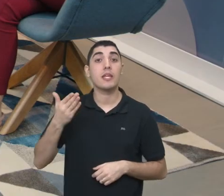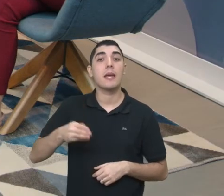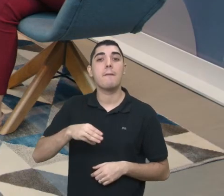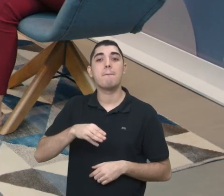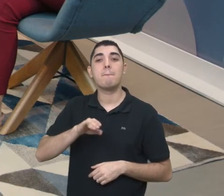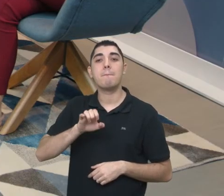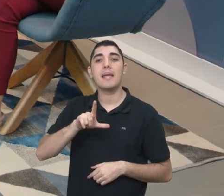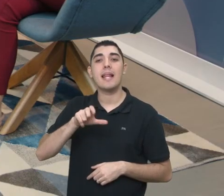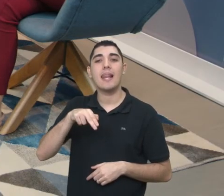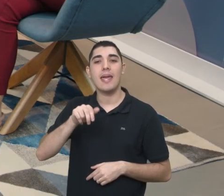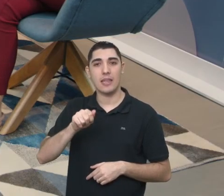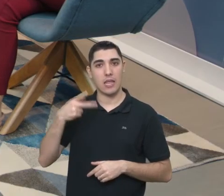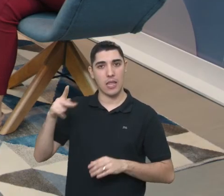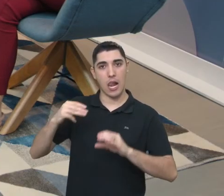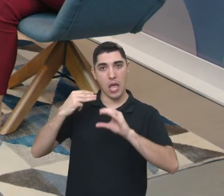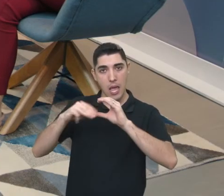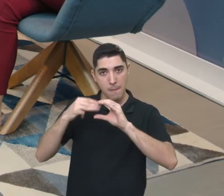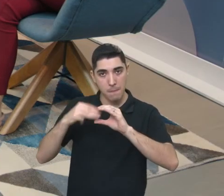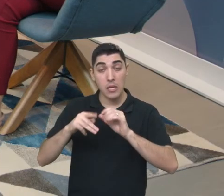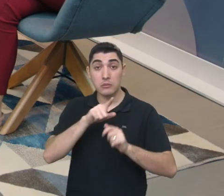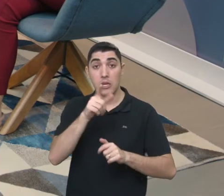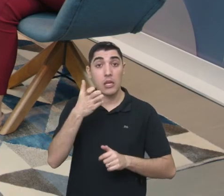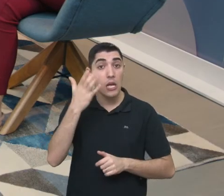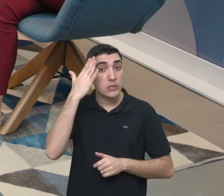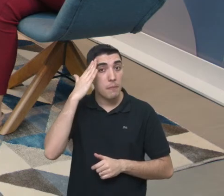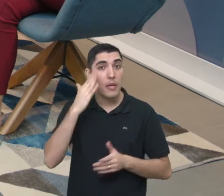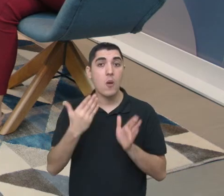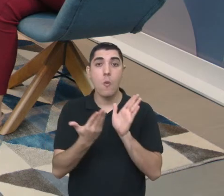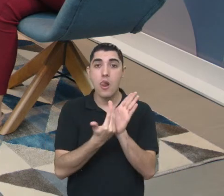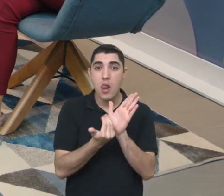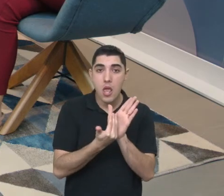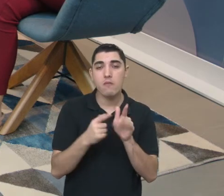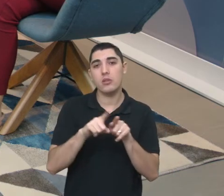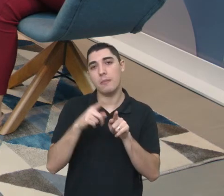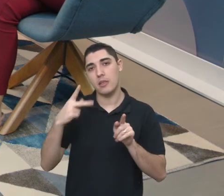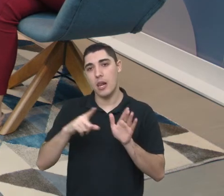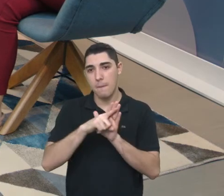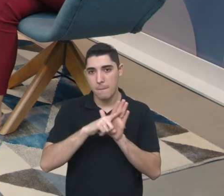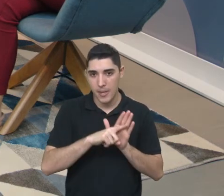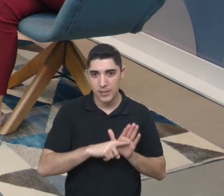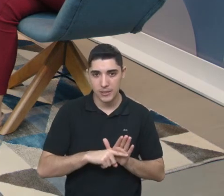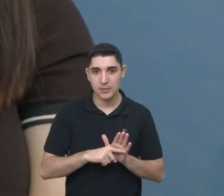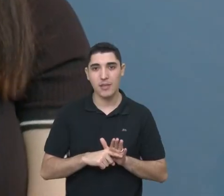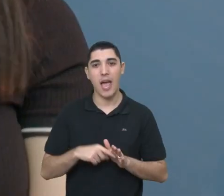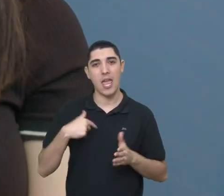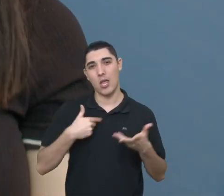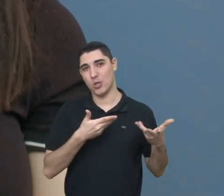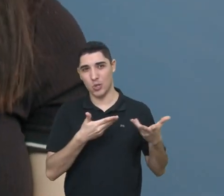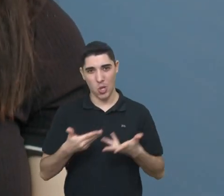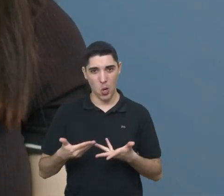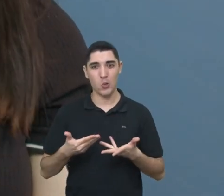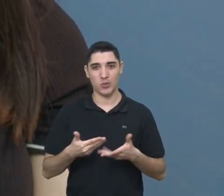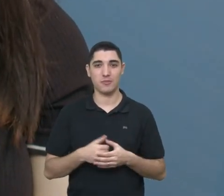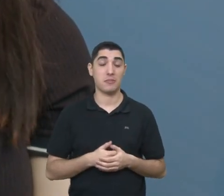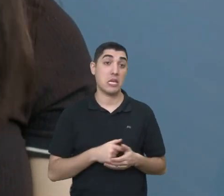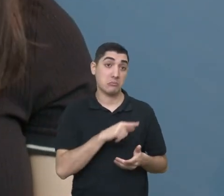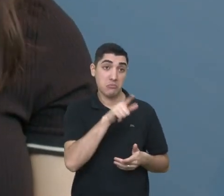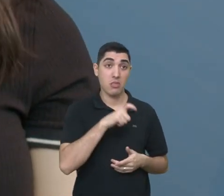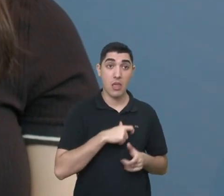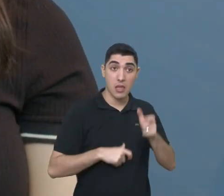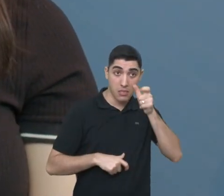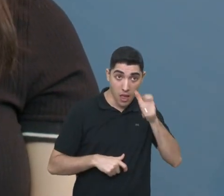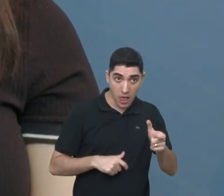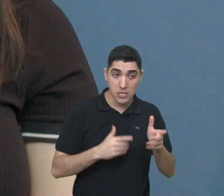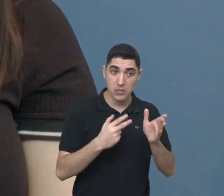Milena deixou um e-mail, né? Caso alguém queira saber mais sobre o livro, sobre sua pesquisa. Eu até Inclusive, ela trouxe o livro, né? O livro aqui. Se alguém